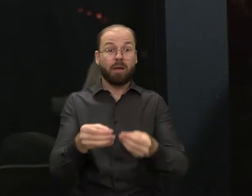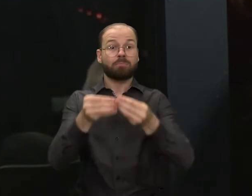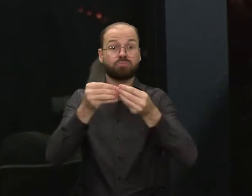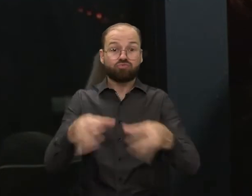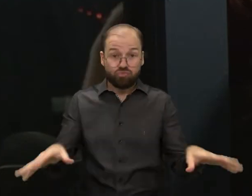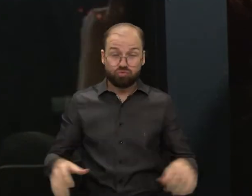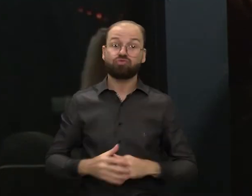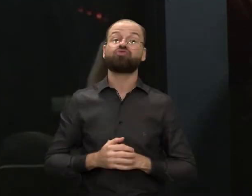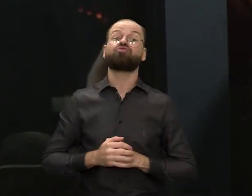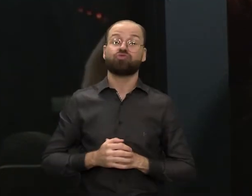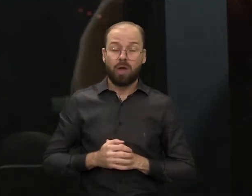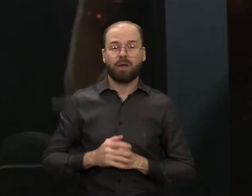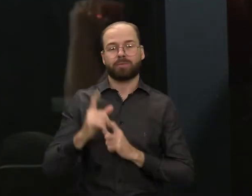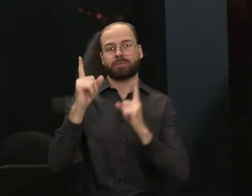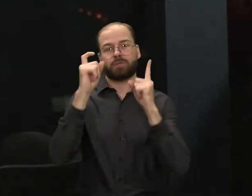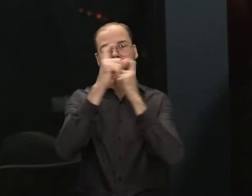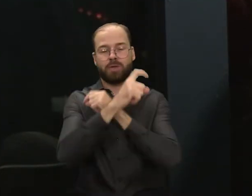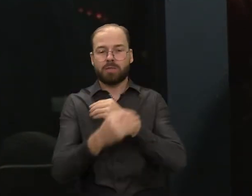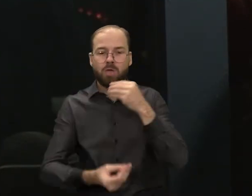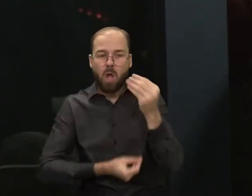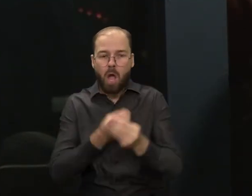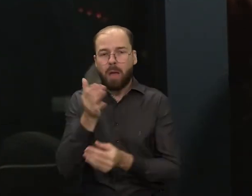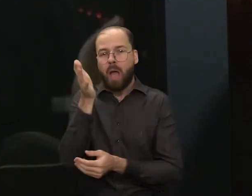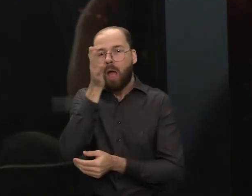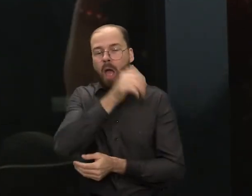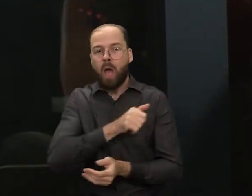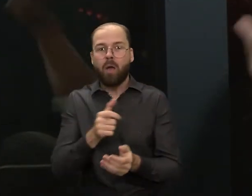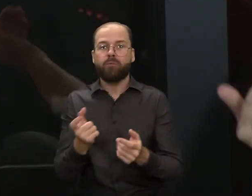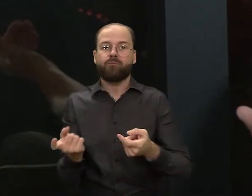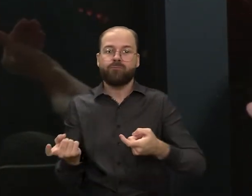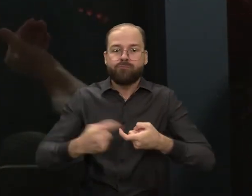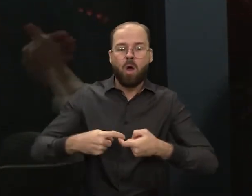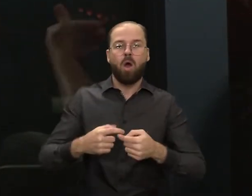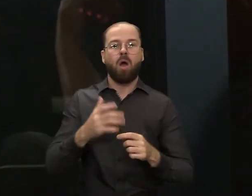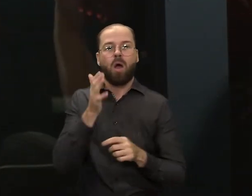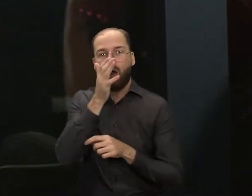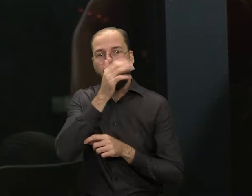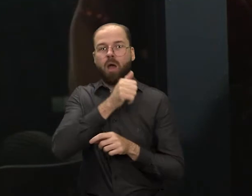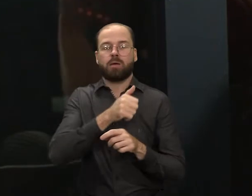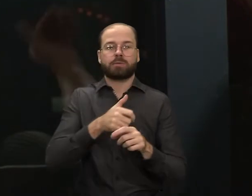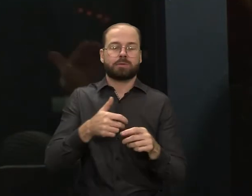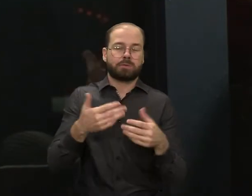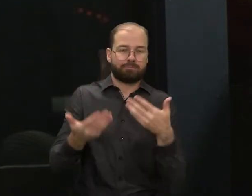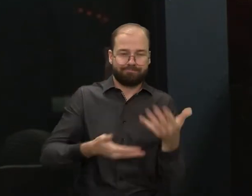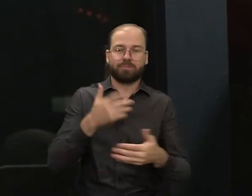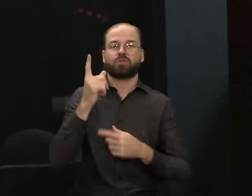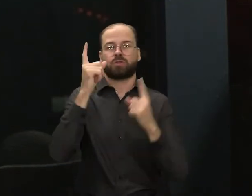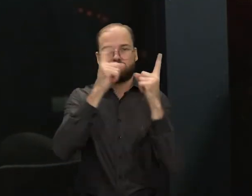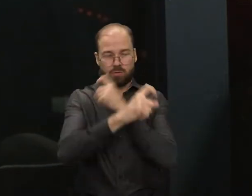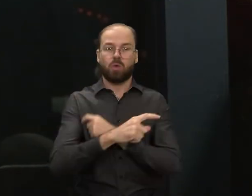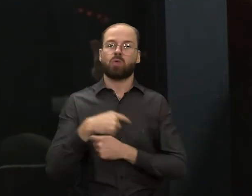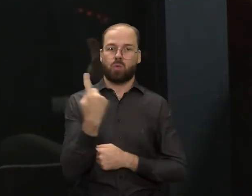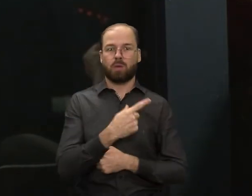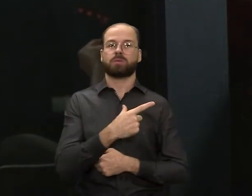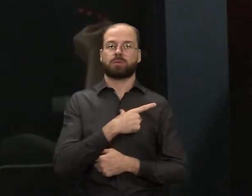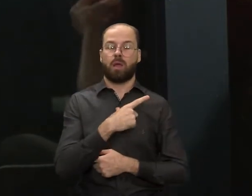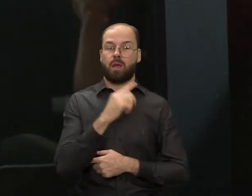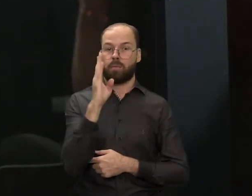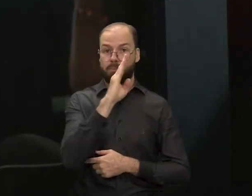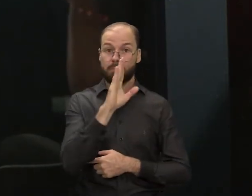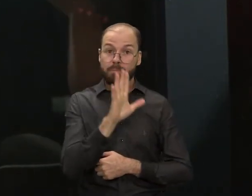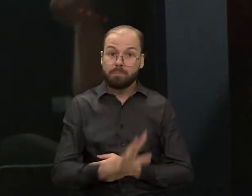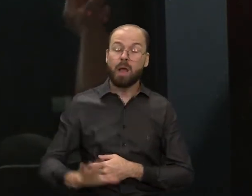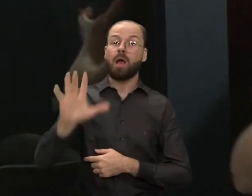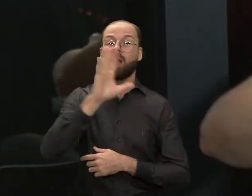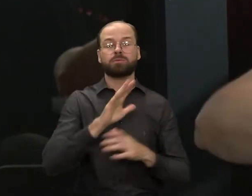causado, ele é muito difícil de a gente recuperar, né? Então a gente tem, né, um passivo ambiental no Brasil muito grande, e